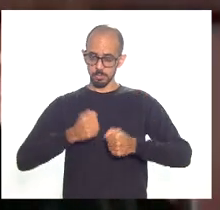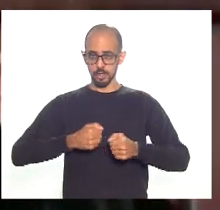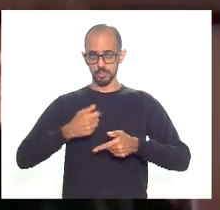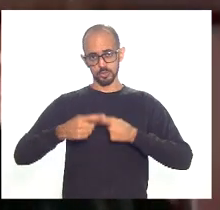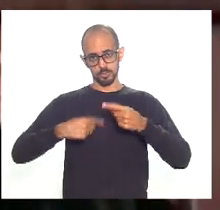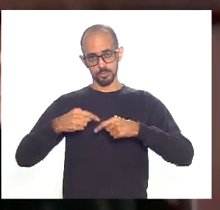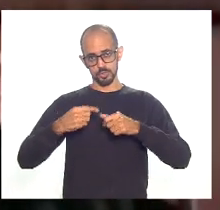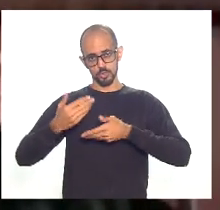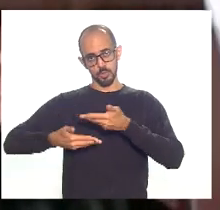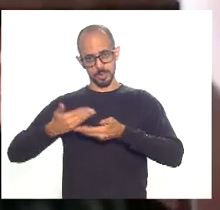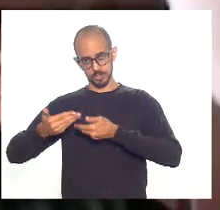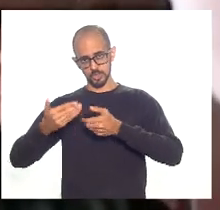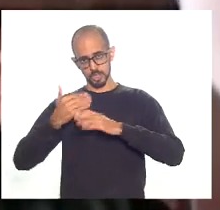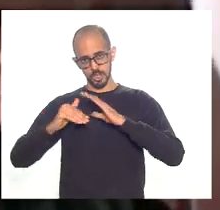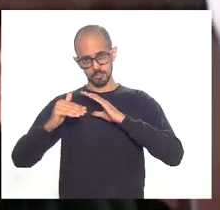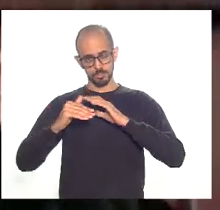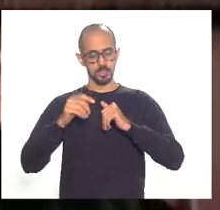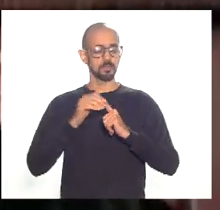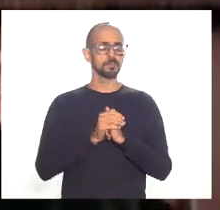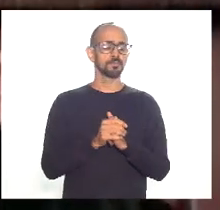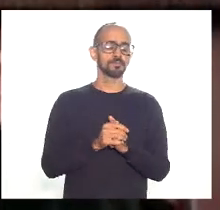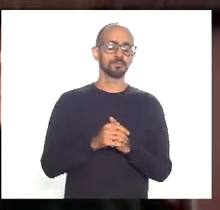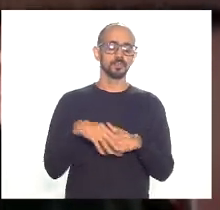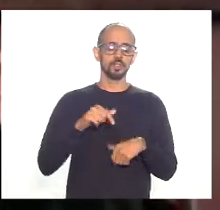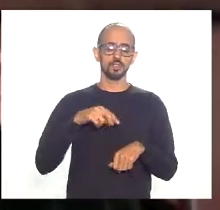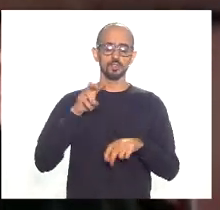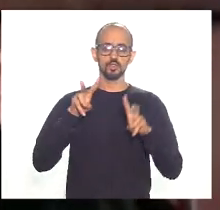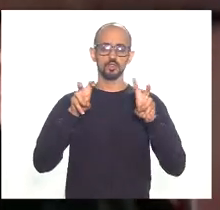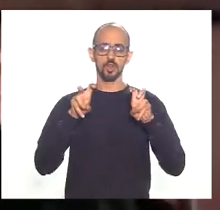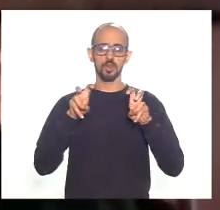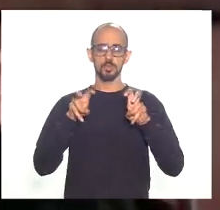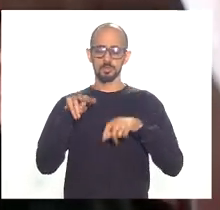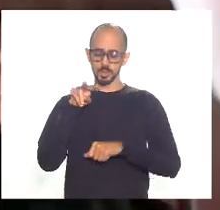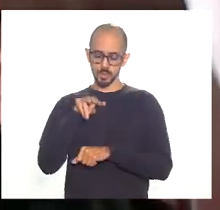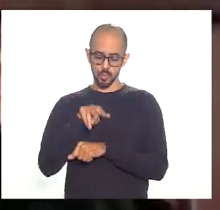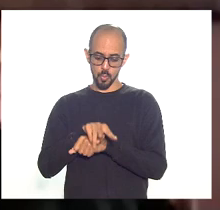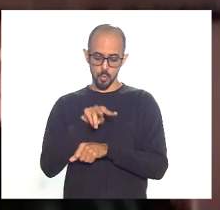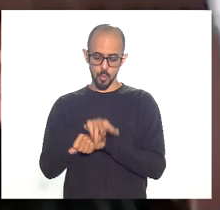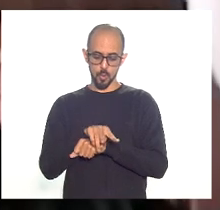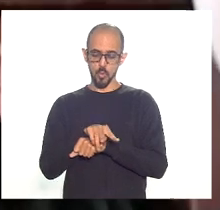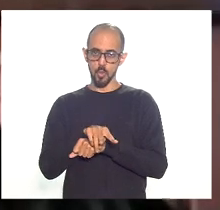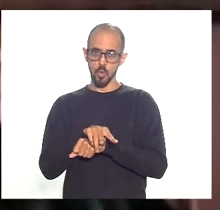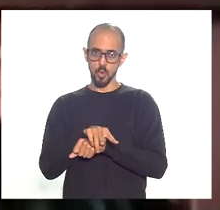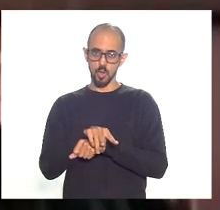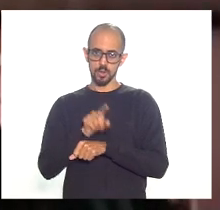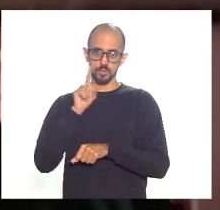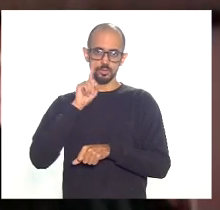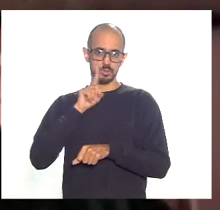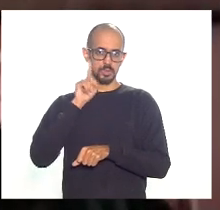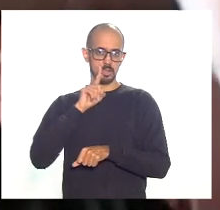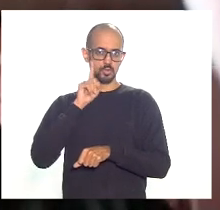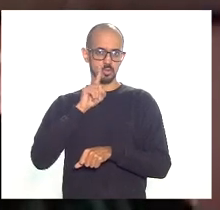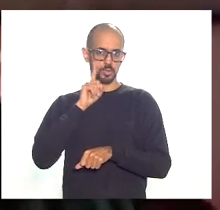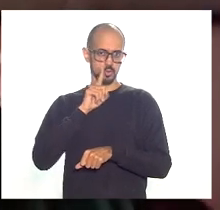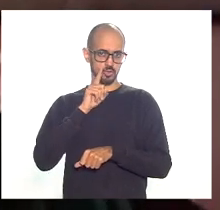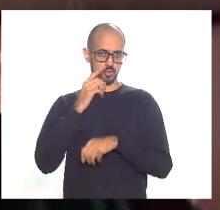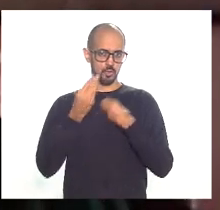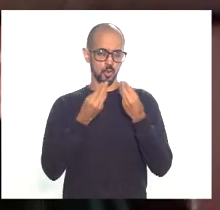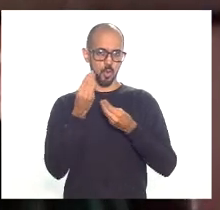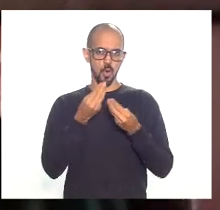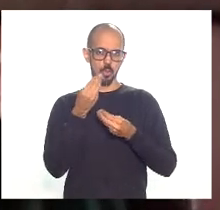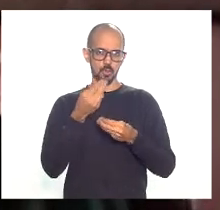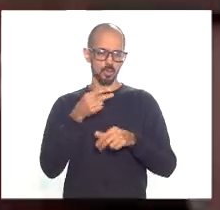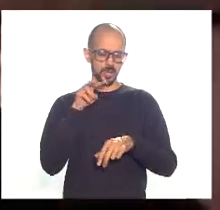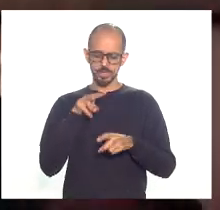olhar da infância da América do Norte, né? Como os estadunidenses olham